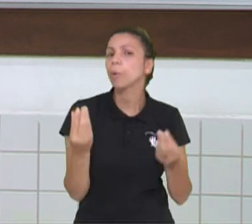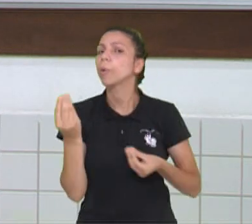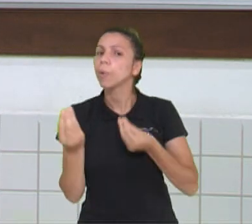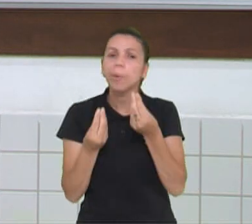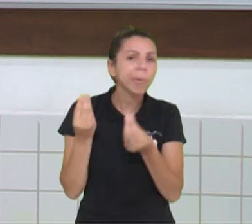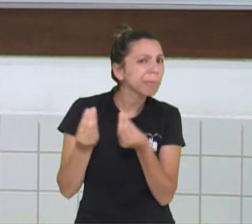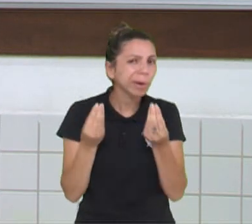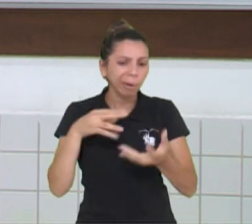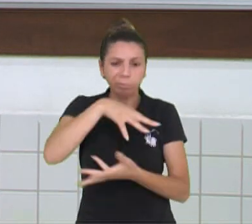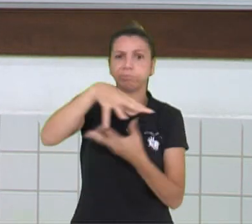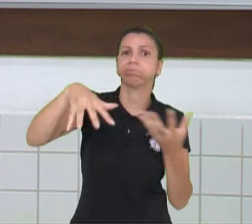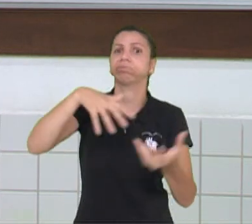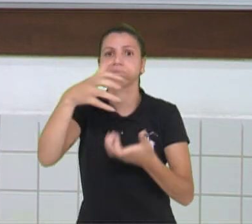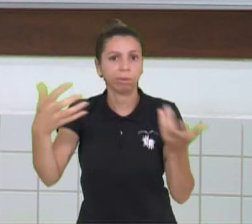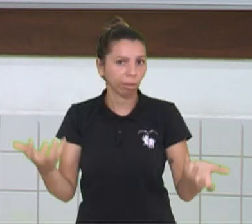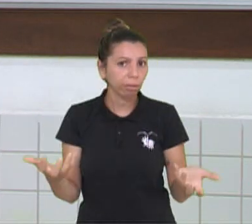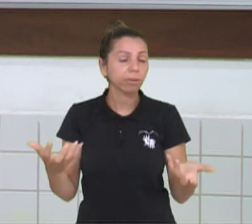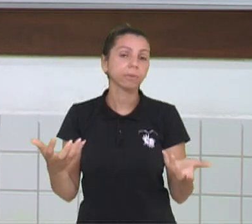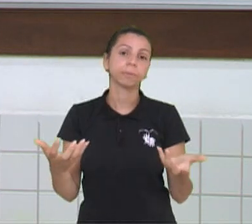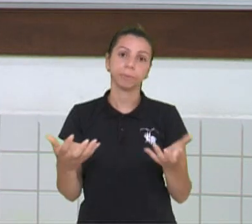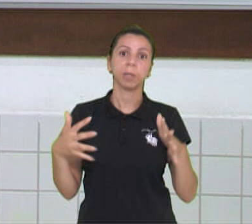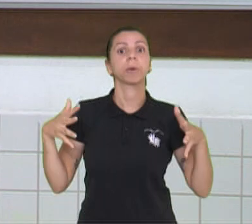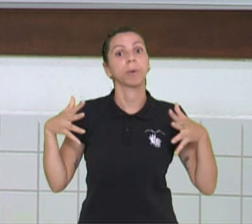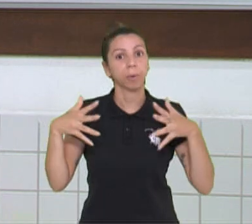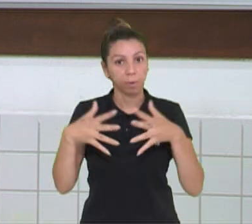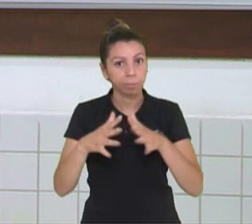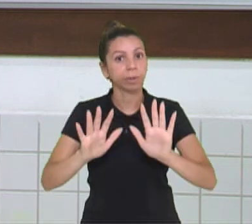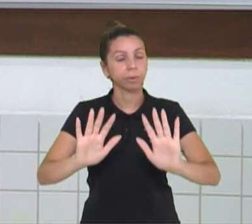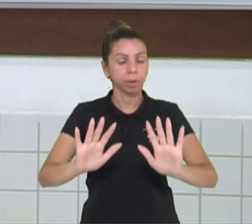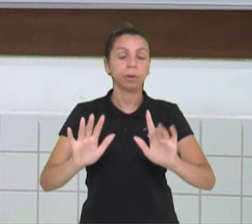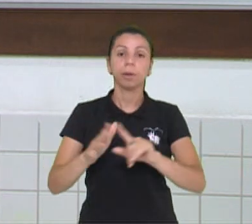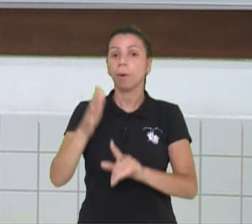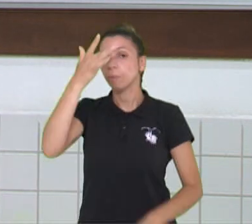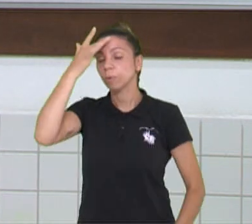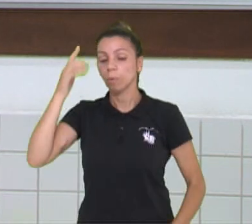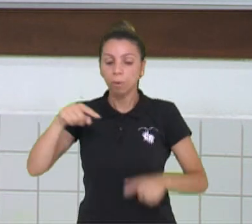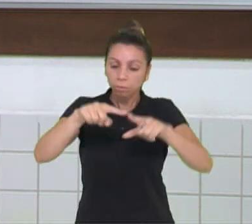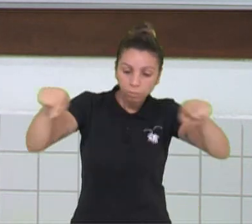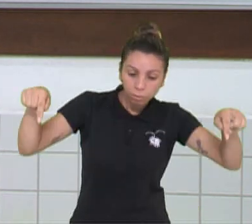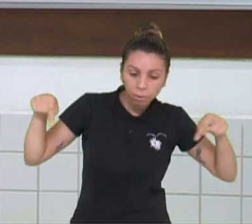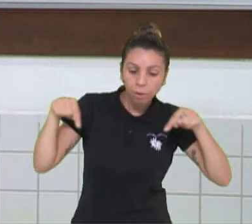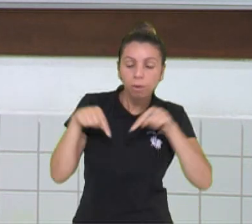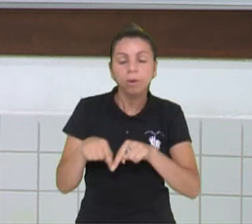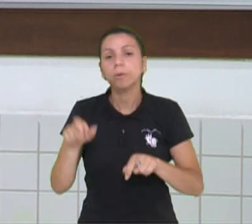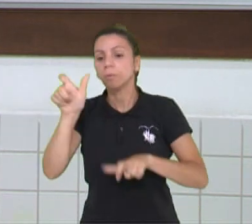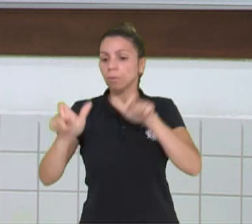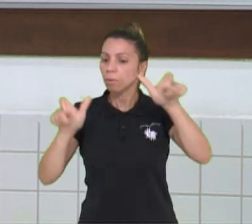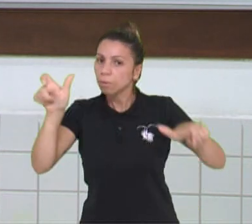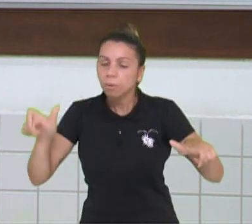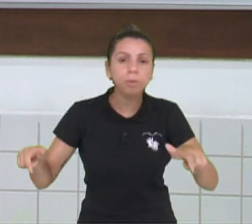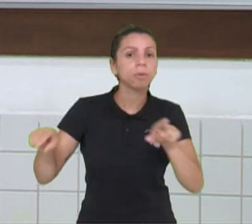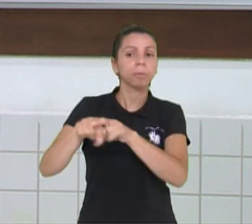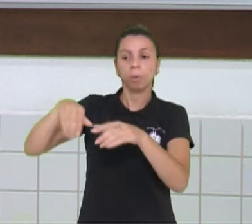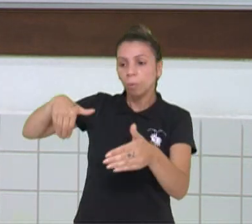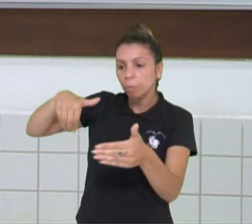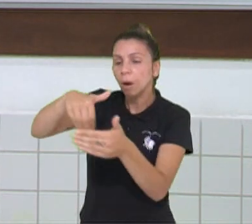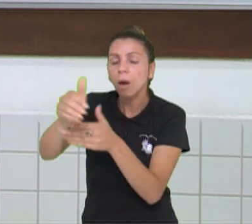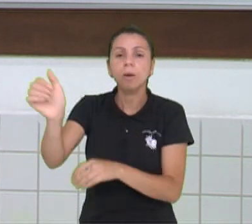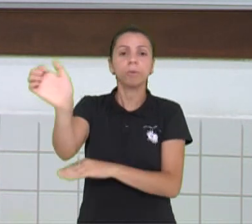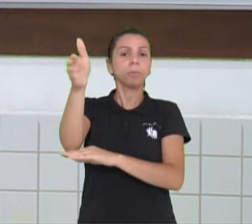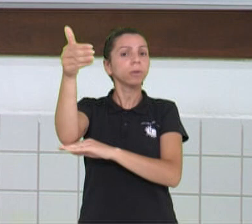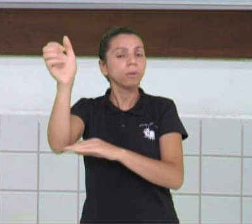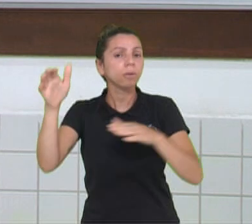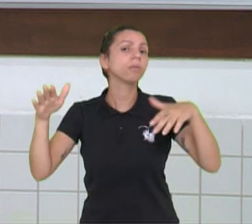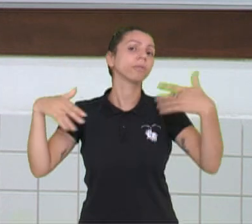a confusão que não seria? Todo mundo que entra em campo, os jogadores, os árbitros, o bandeirinha, os